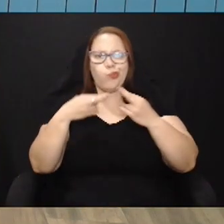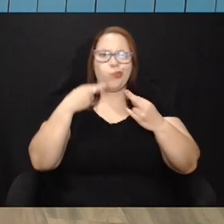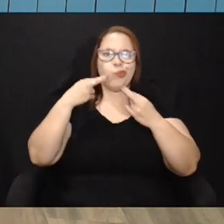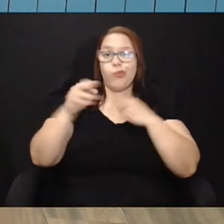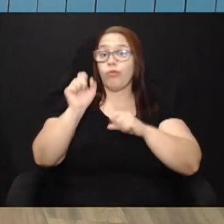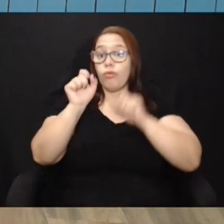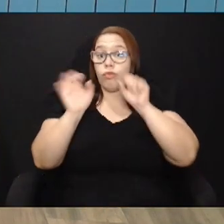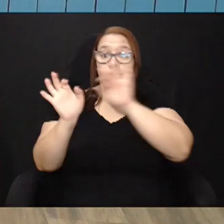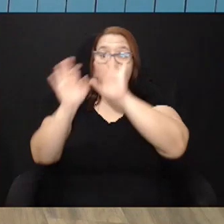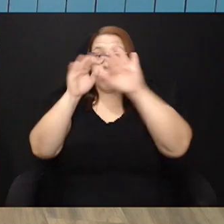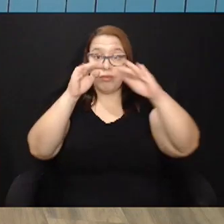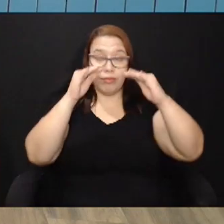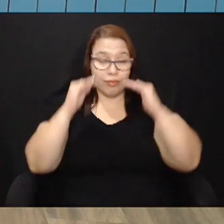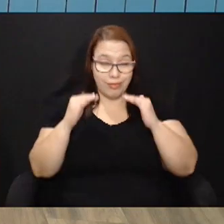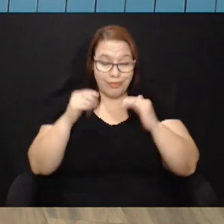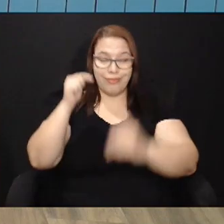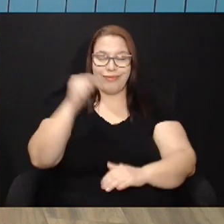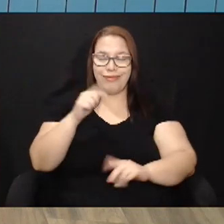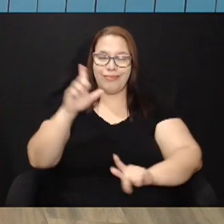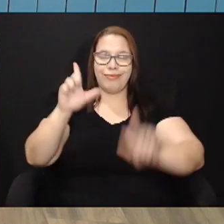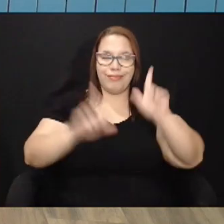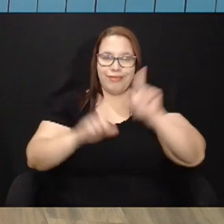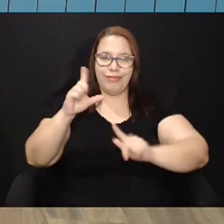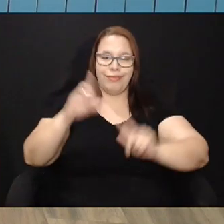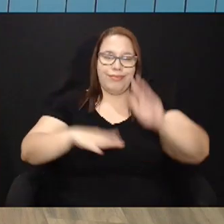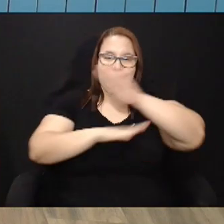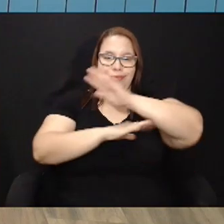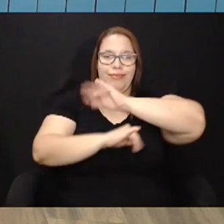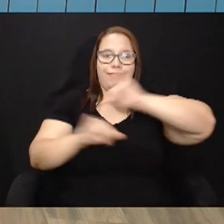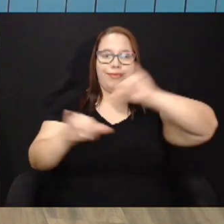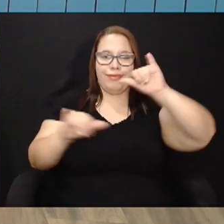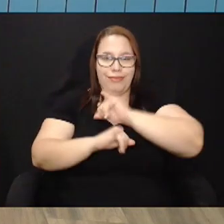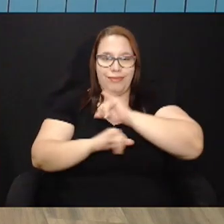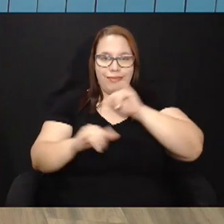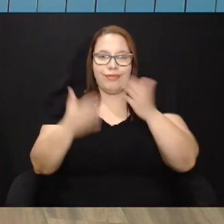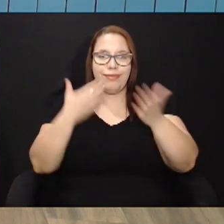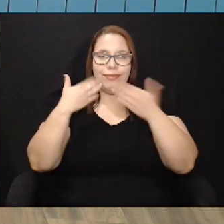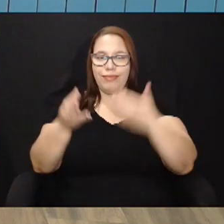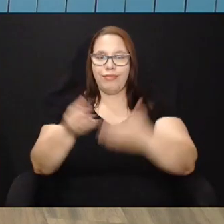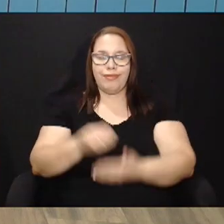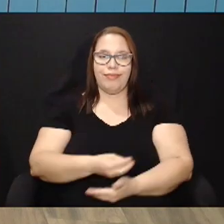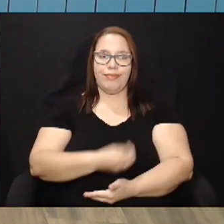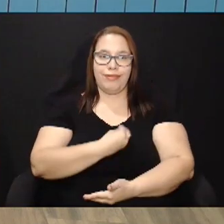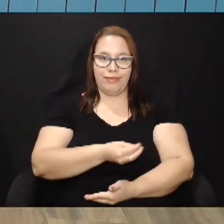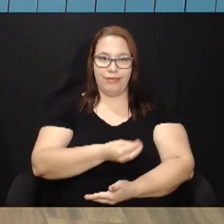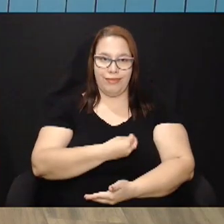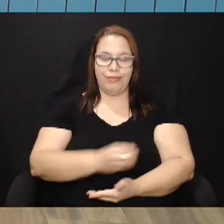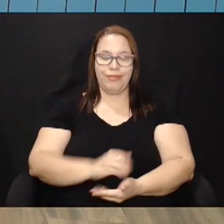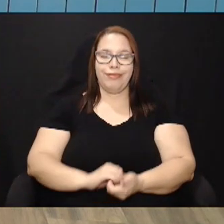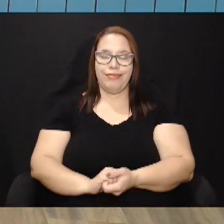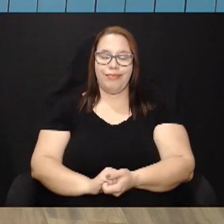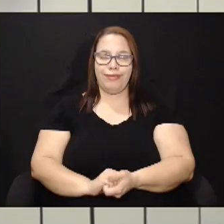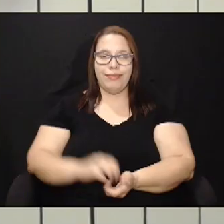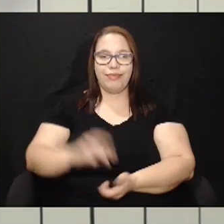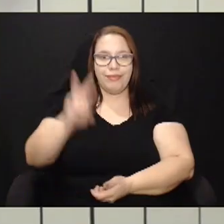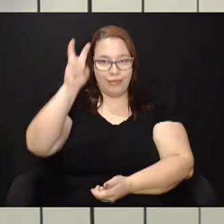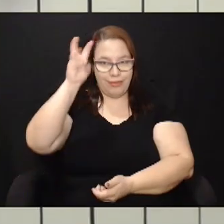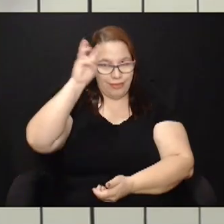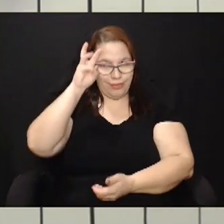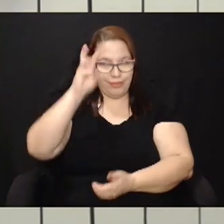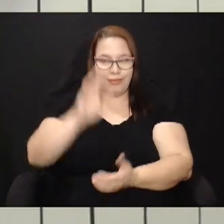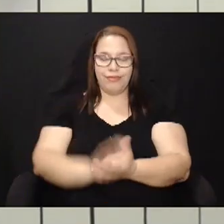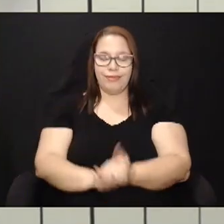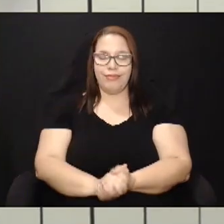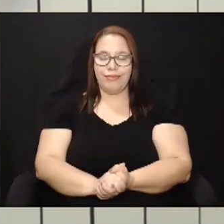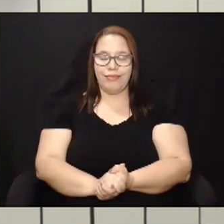construtiva, o que você quer assistir aqui no nosso telejornal, que a gente consegue conversar ao vivo nesta terça-feira.